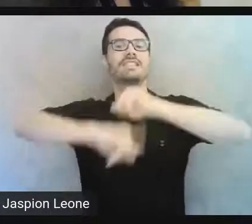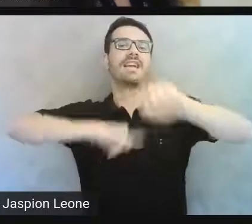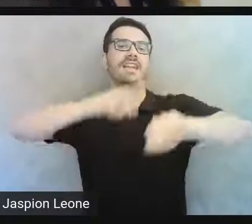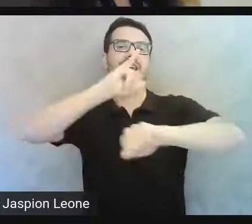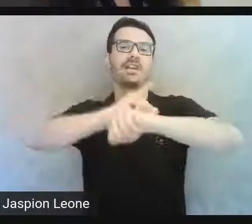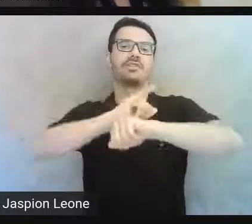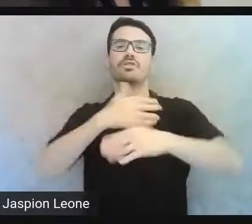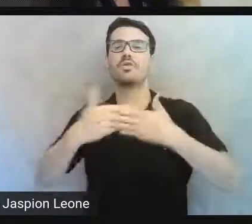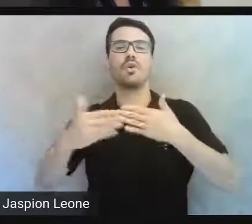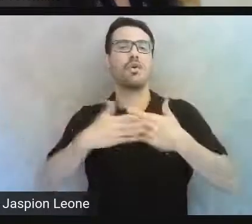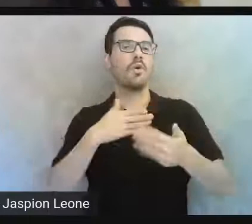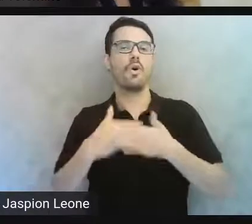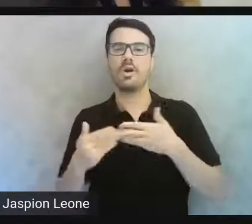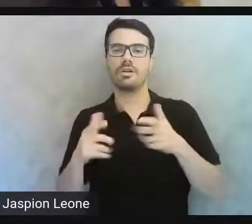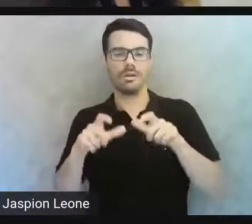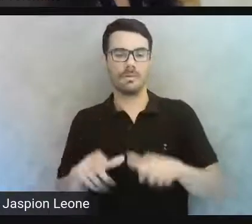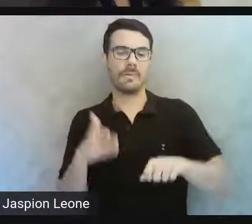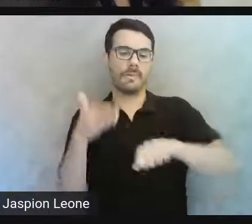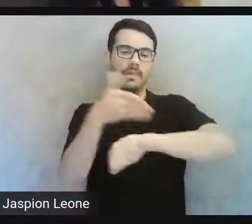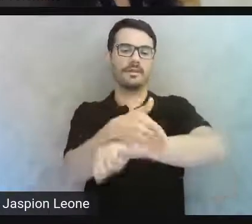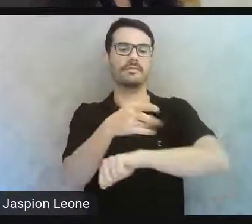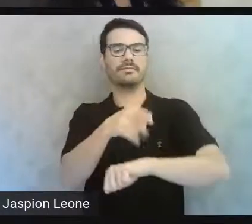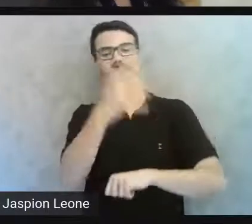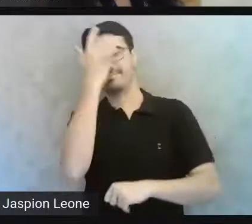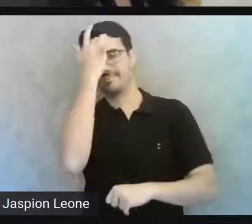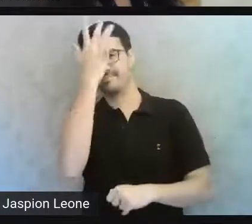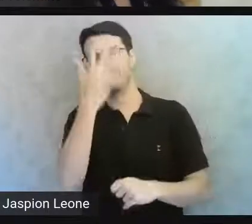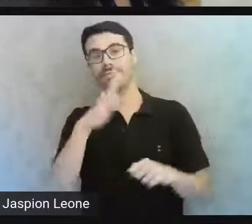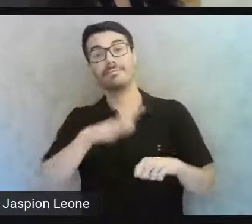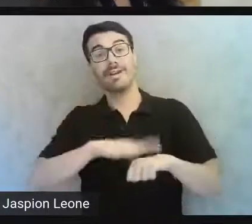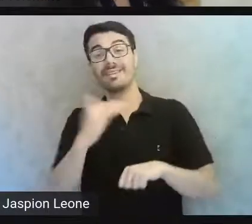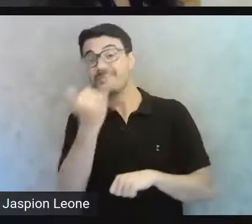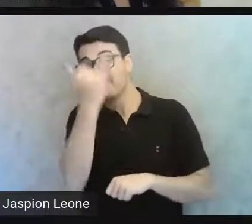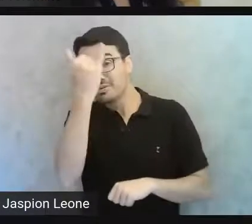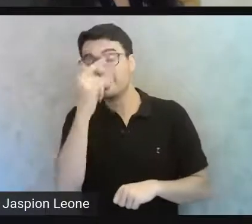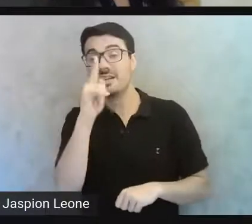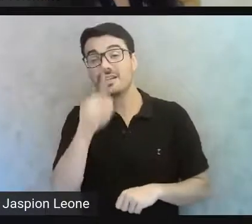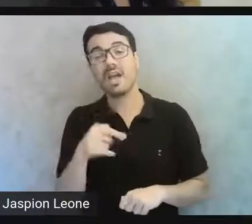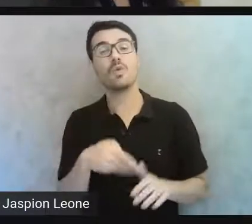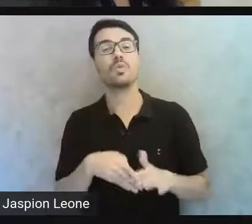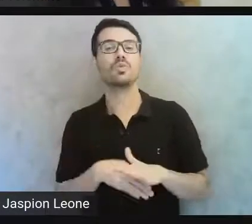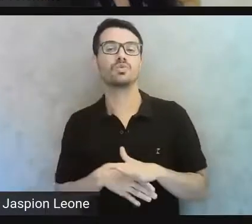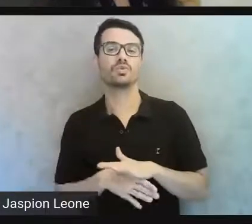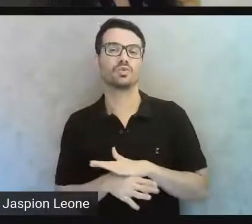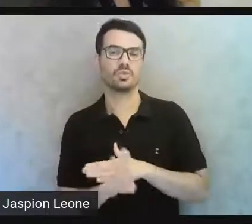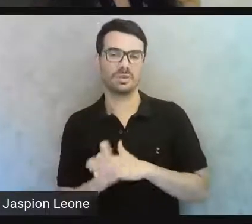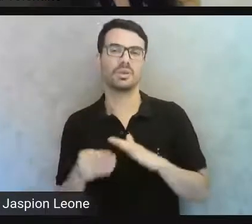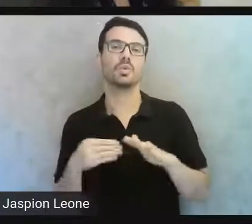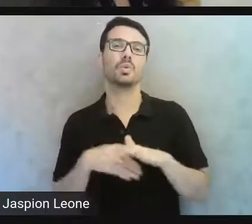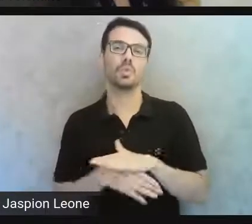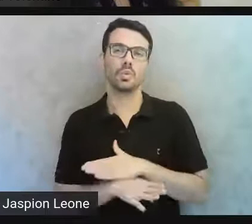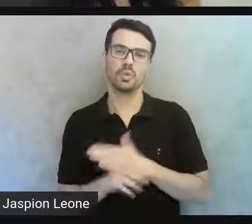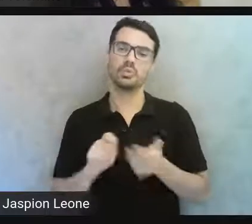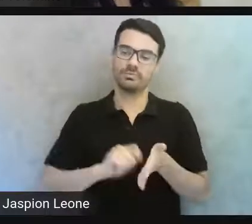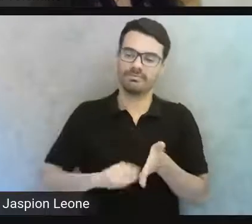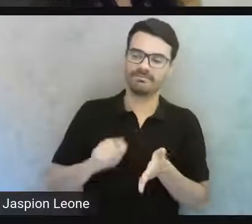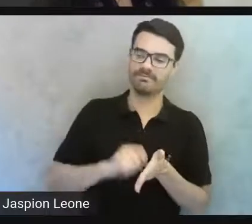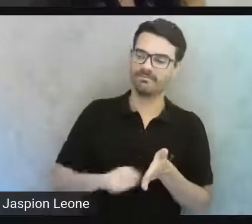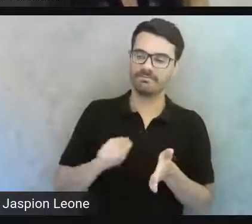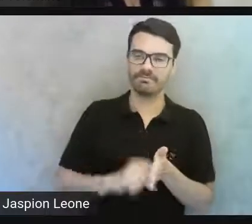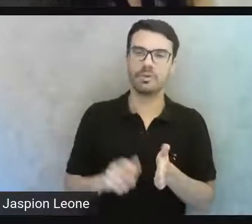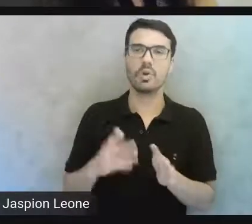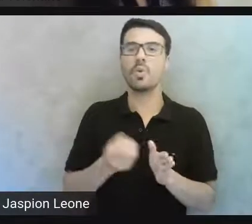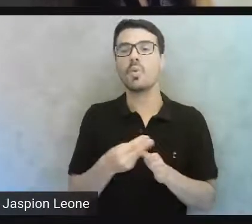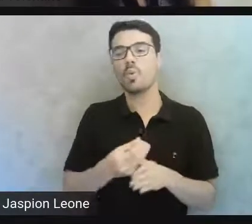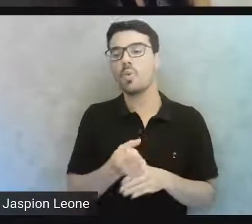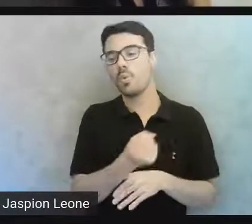de qualquer lugar. Mas o mais importante do que a ferramenta em si é ter o hábito de anotar até para você poder fazer